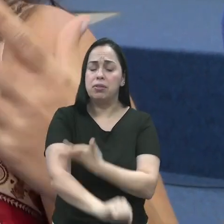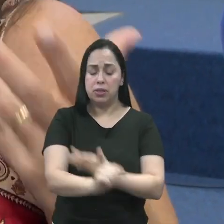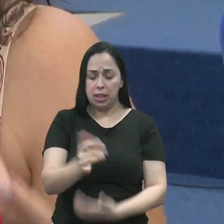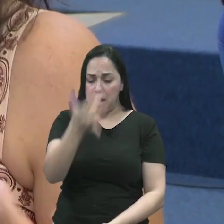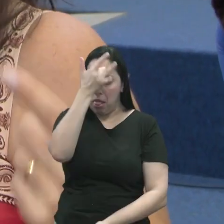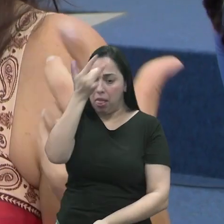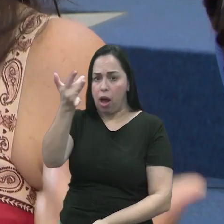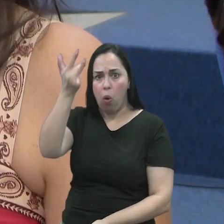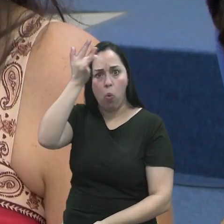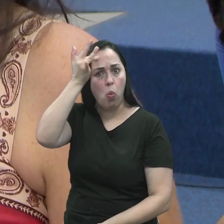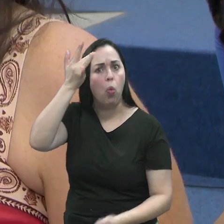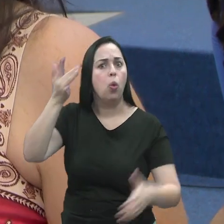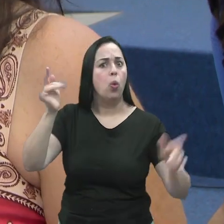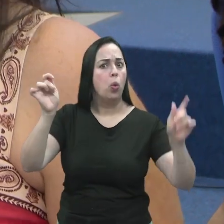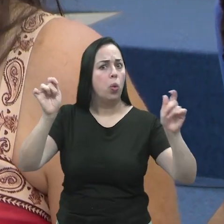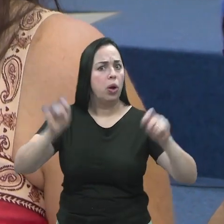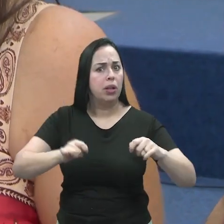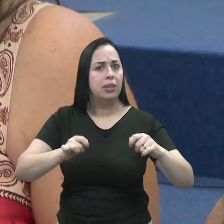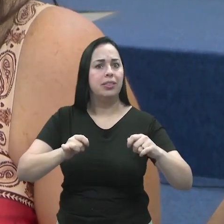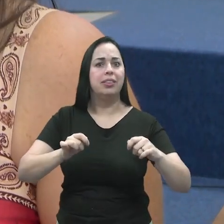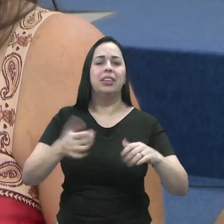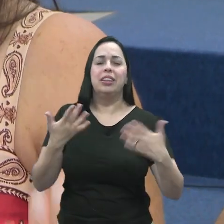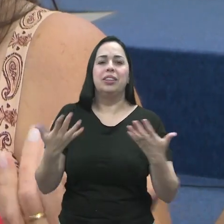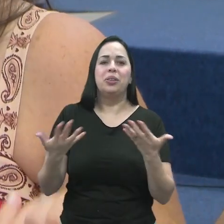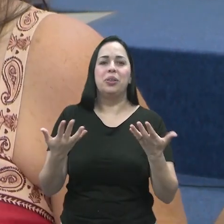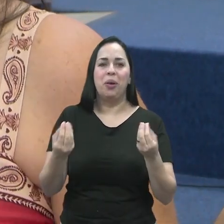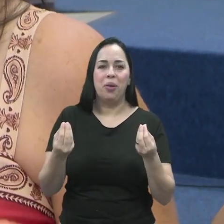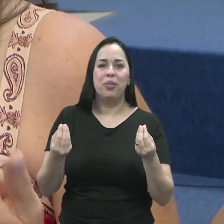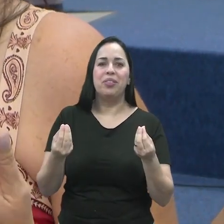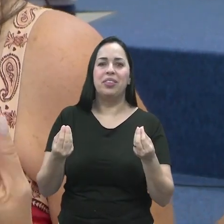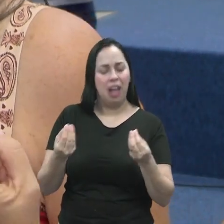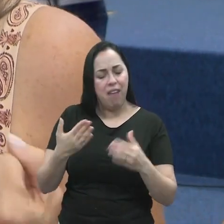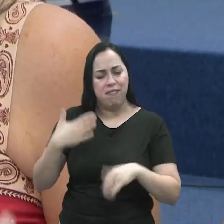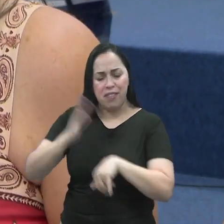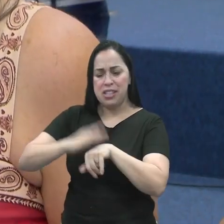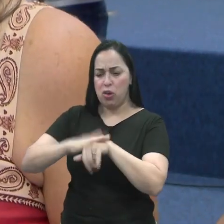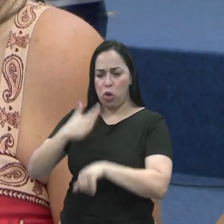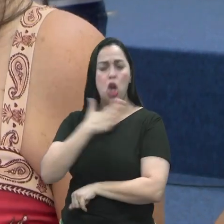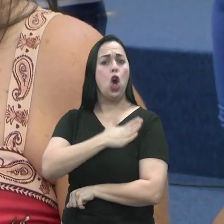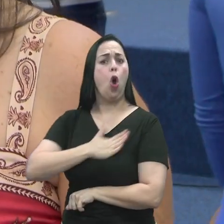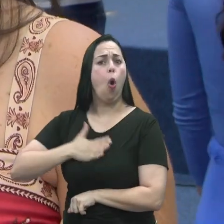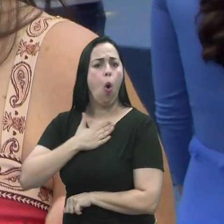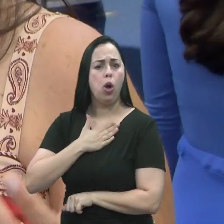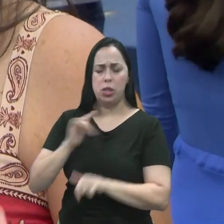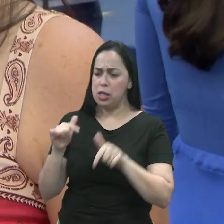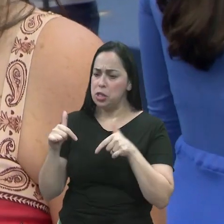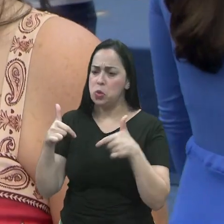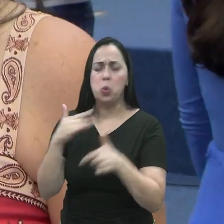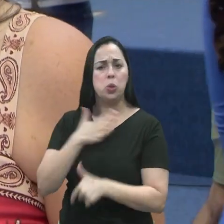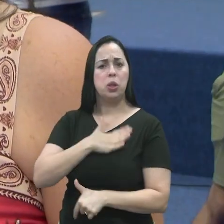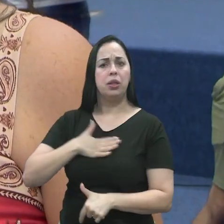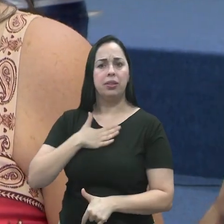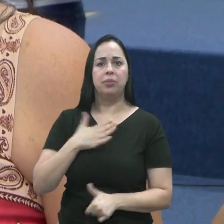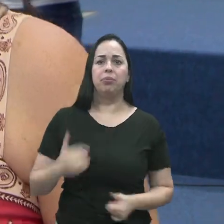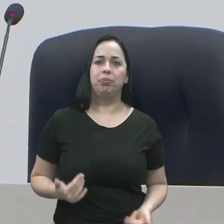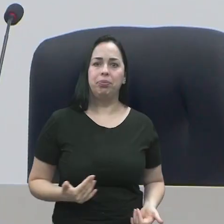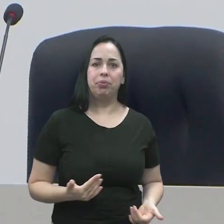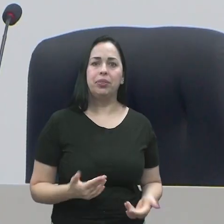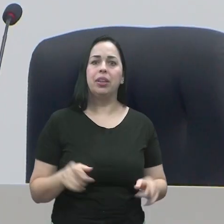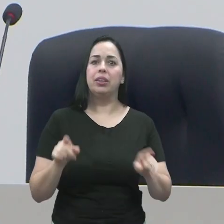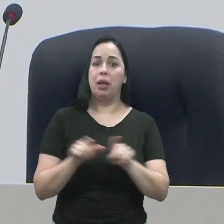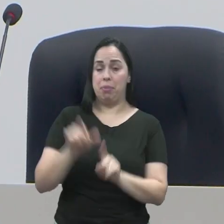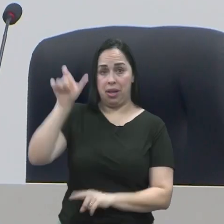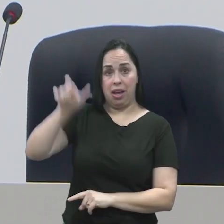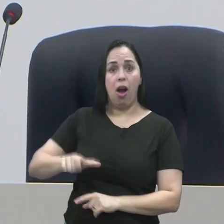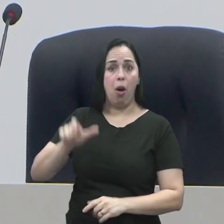ter saúde emocional. E saúde emocional vem muito de fazer o que você gosta, né? Isso é uma maneira de você ter saúde emocional.